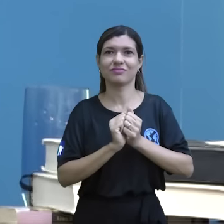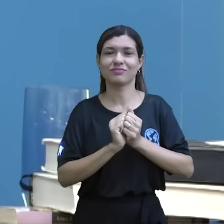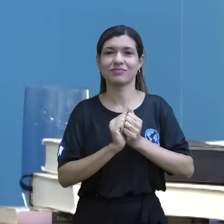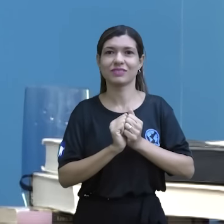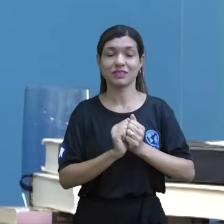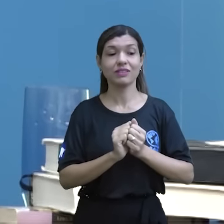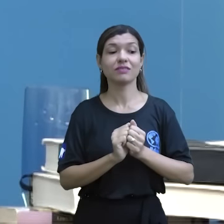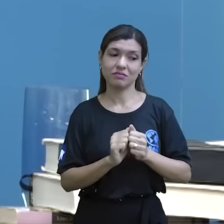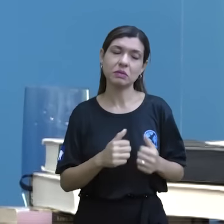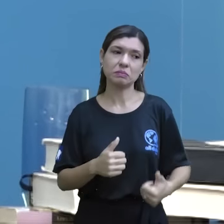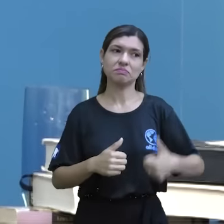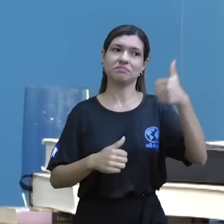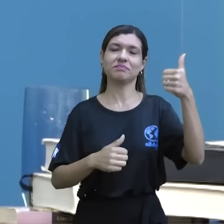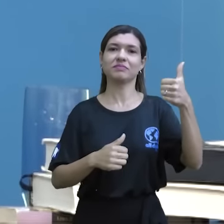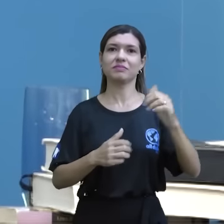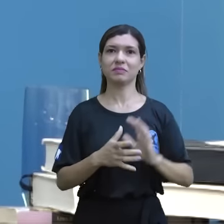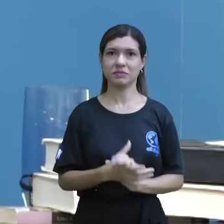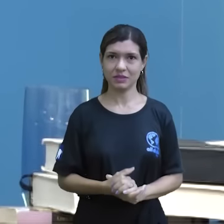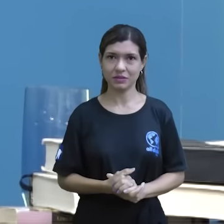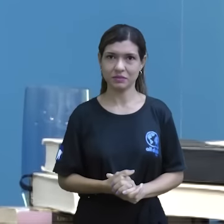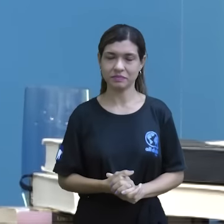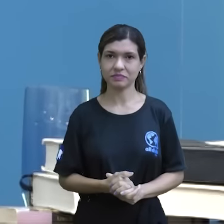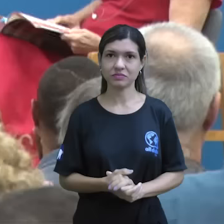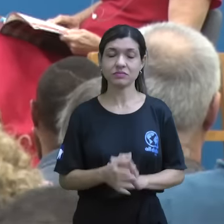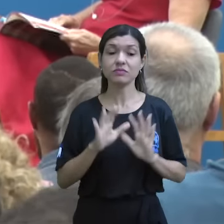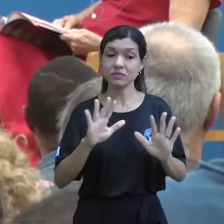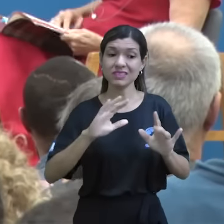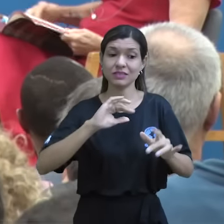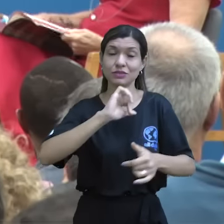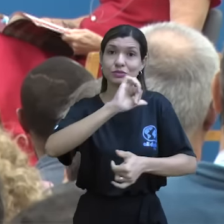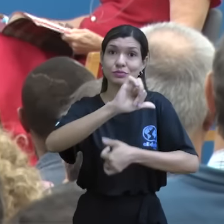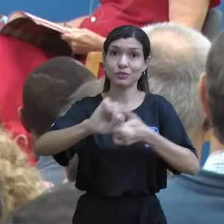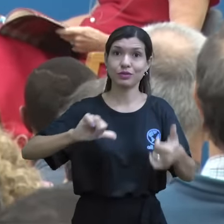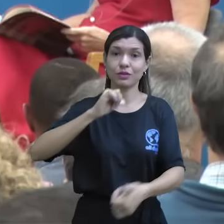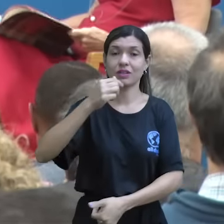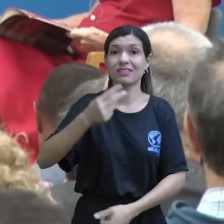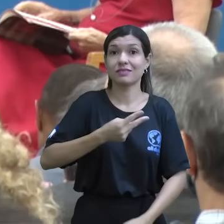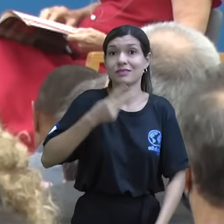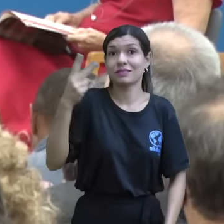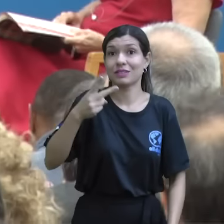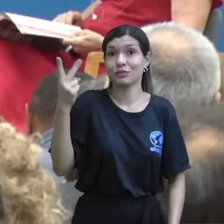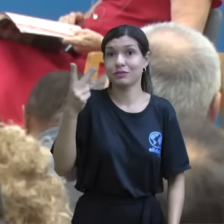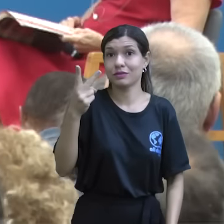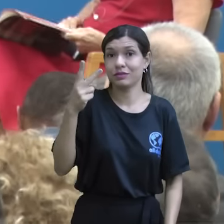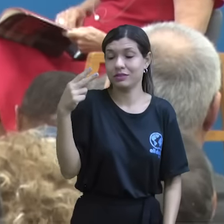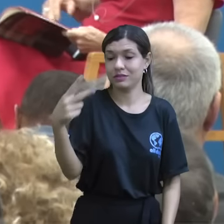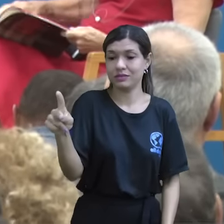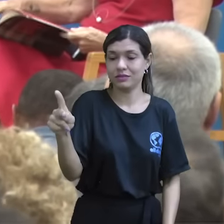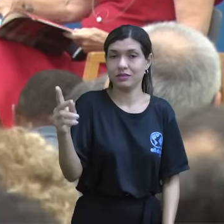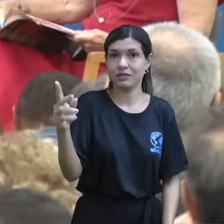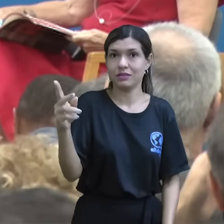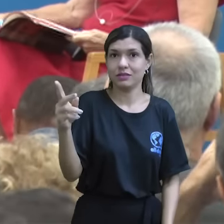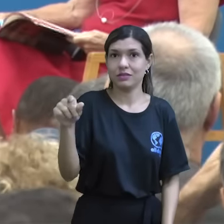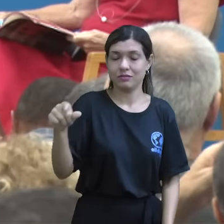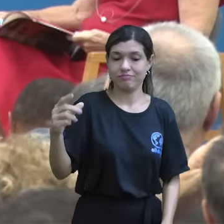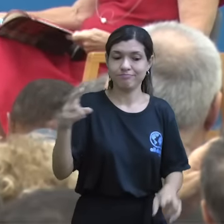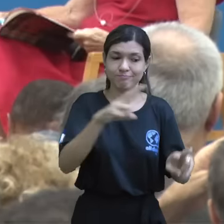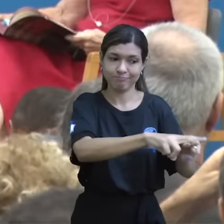estudava e sofria com ela. Né? Então, desculpa. Não, foi ótimo. Bom, eu não sei o que, que eu leio, não,